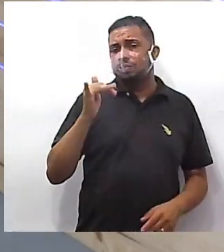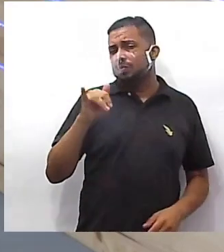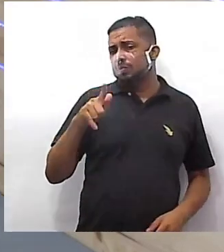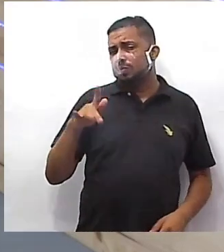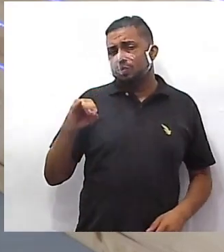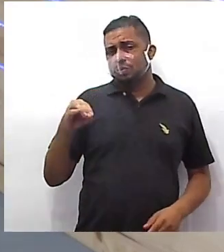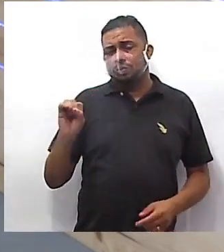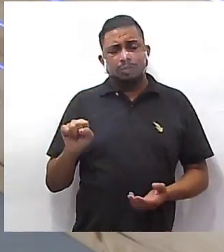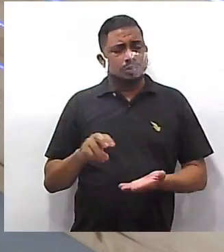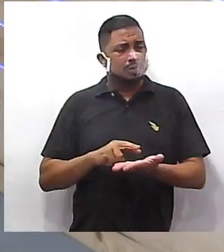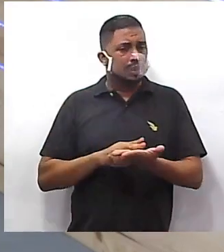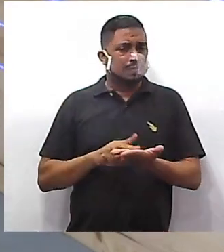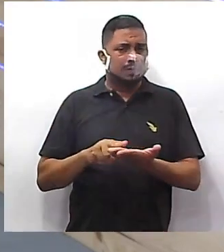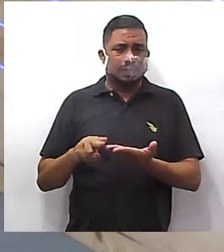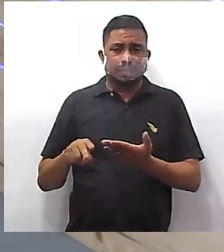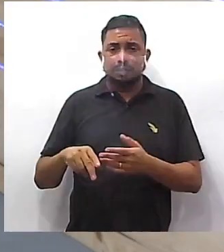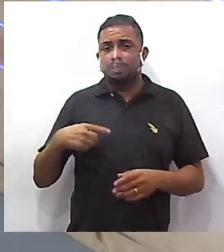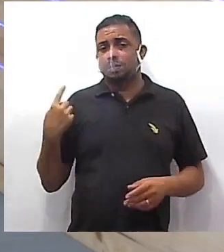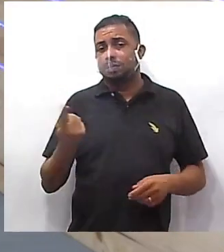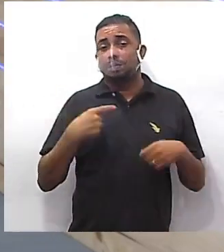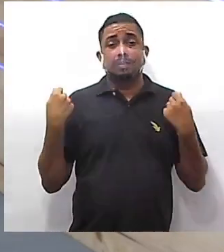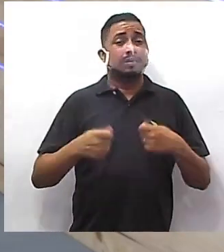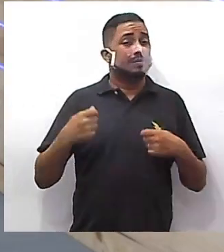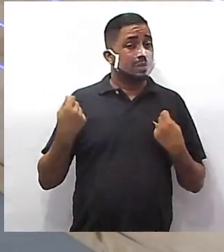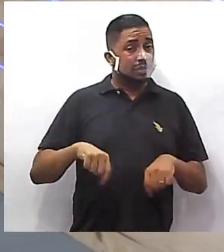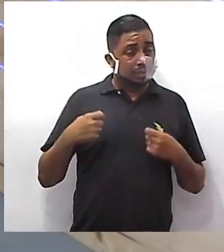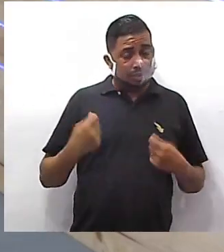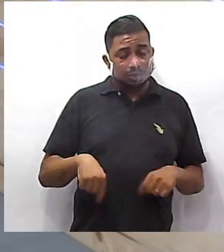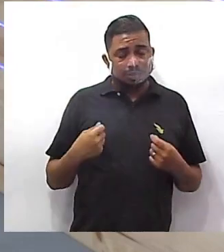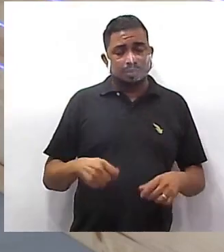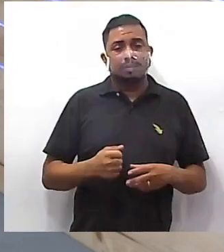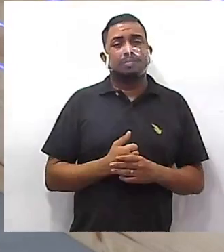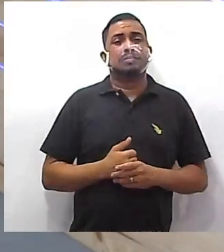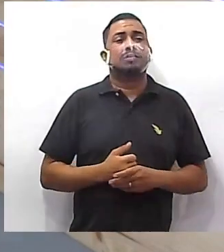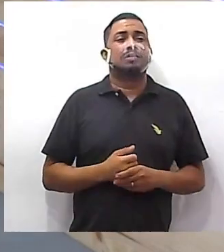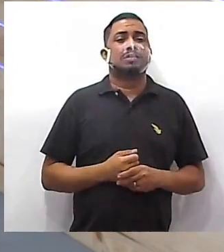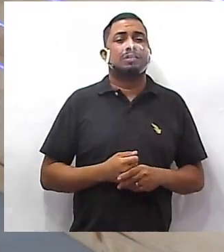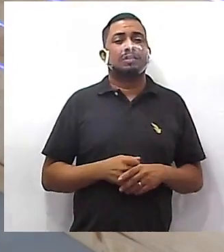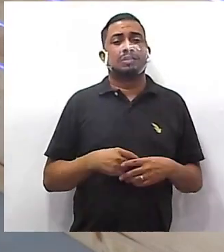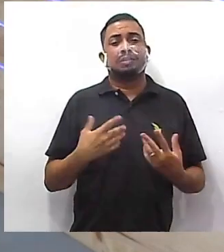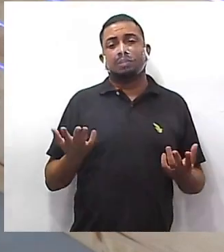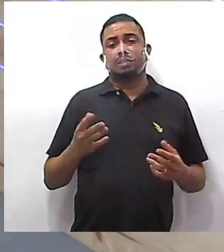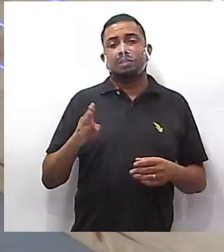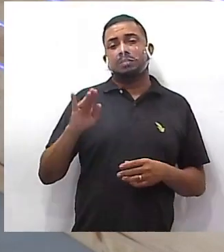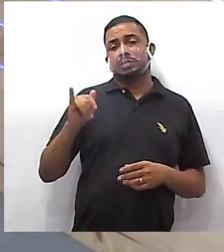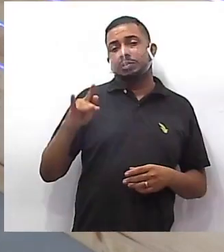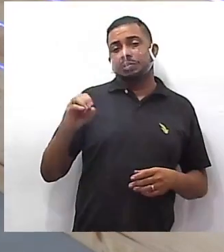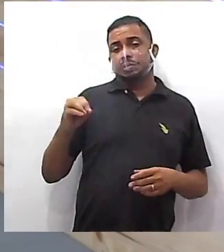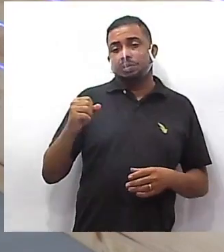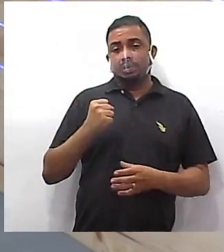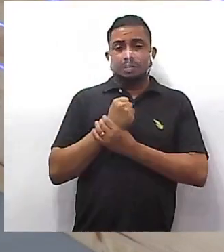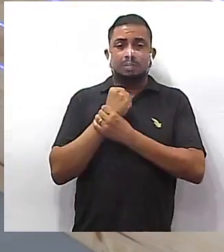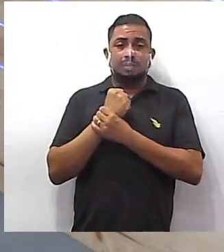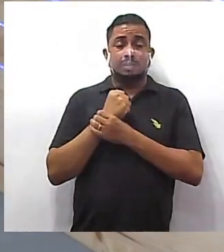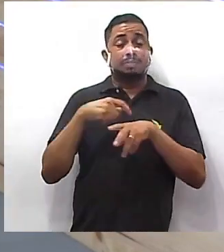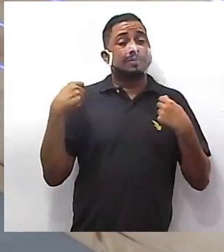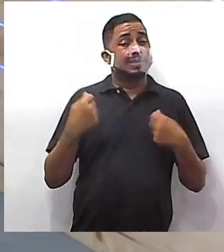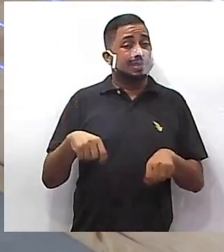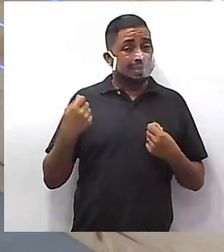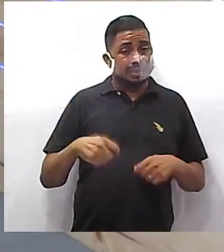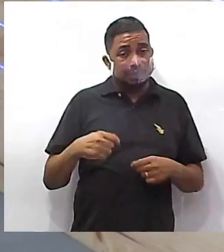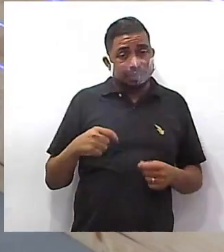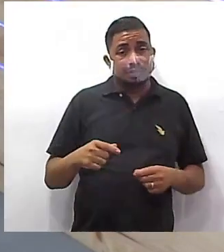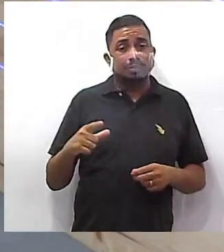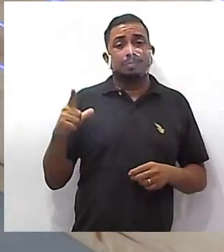tá? E nós precisamos, tá, da questão da biossegurança. Nós precisamos